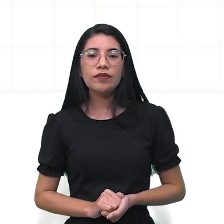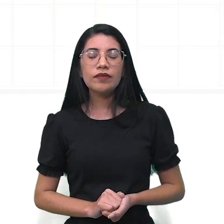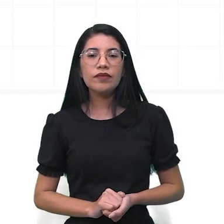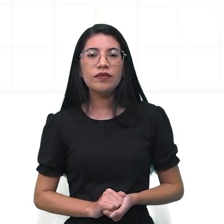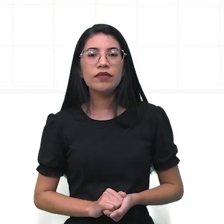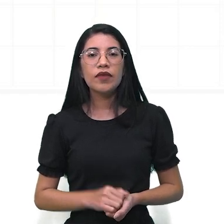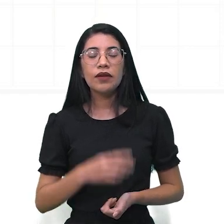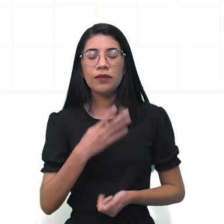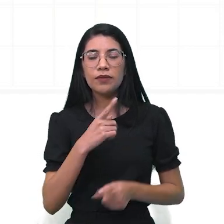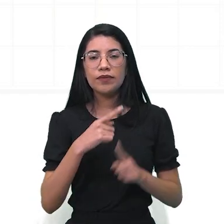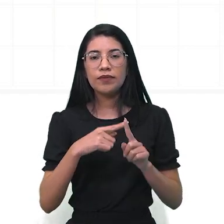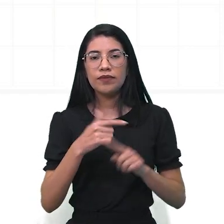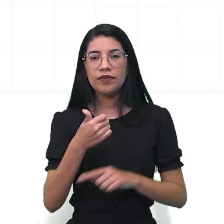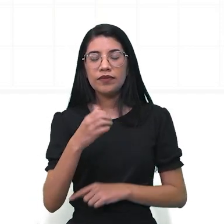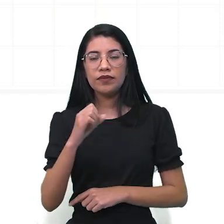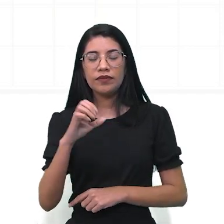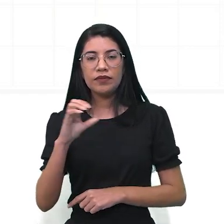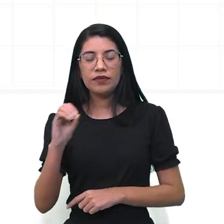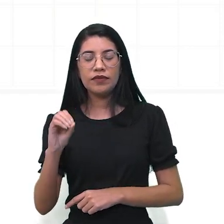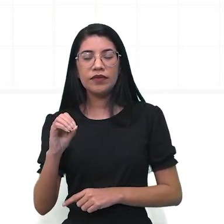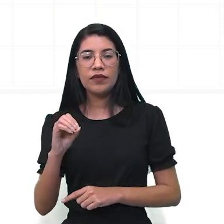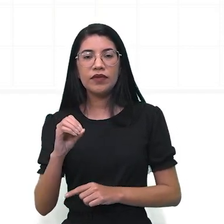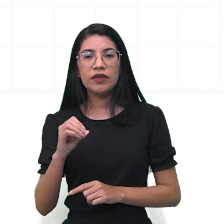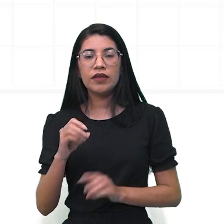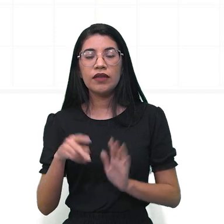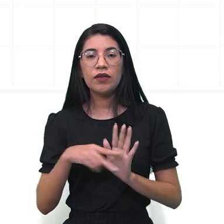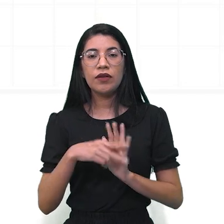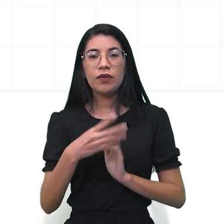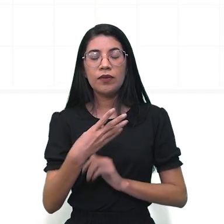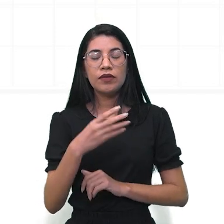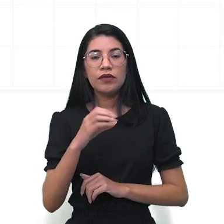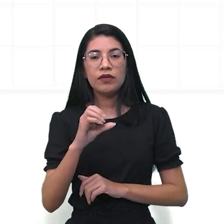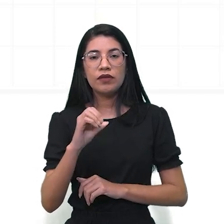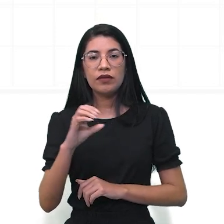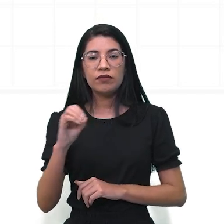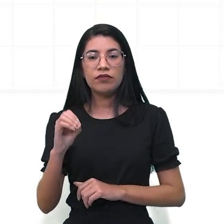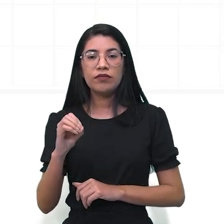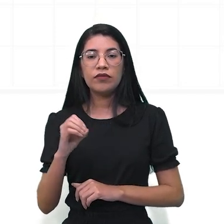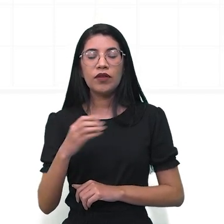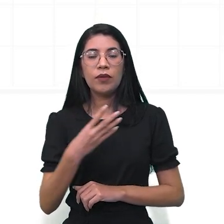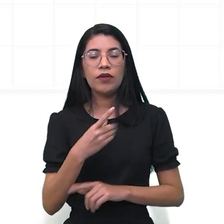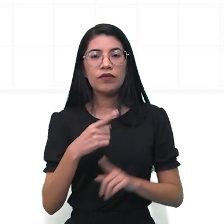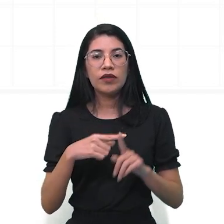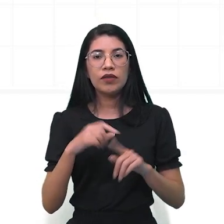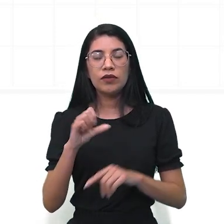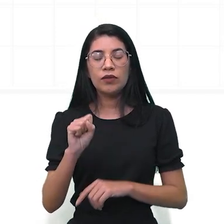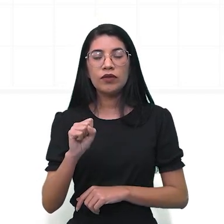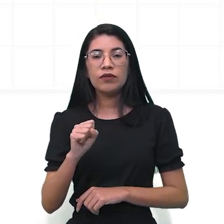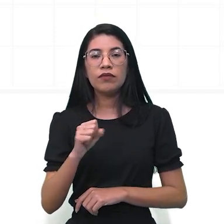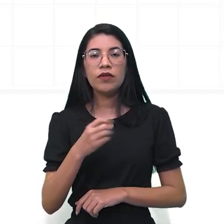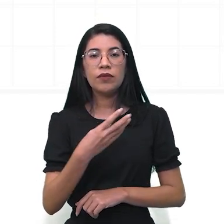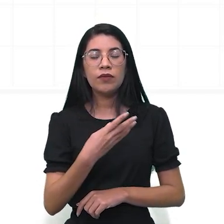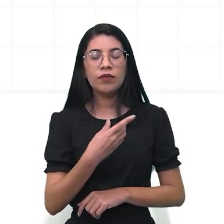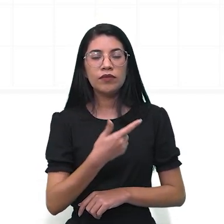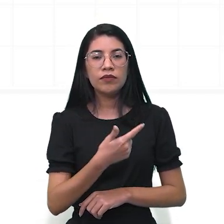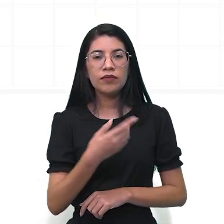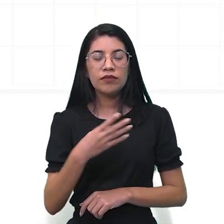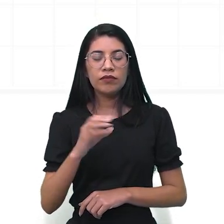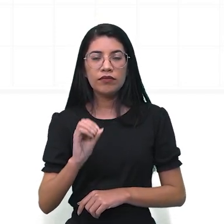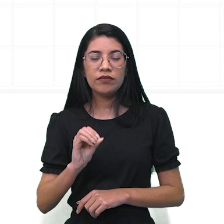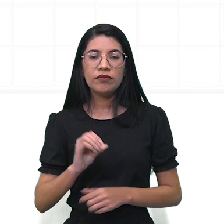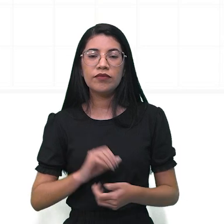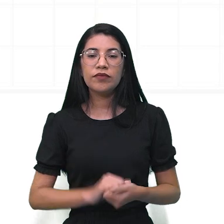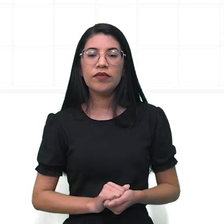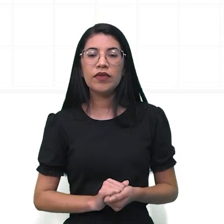né? 4 vezes 8, 320. Com mais 400,